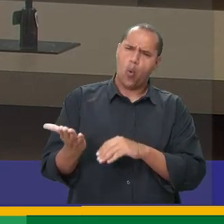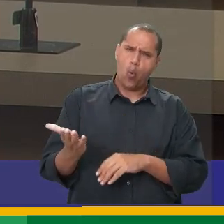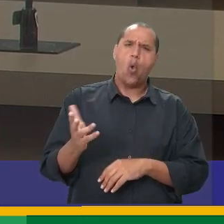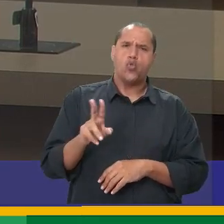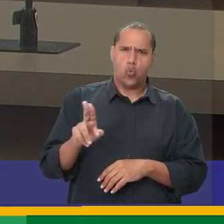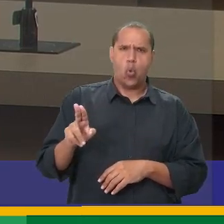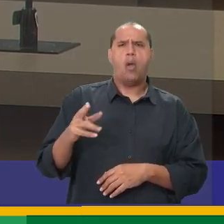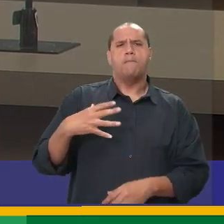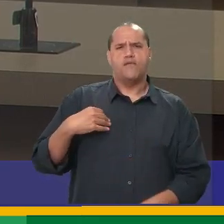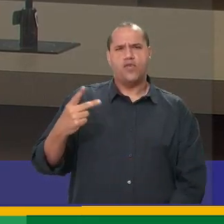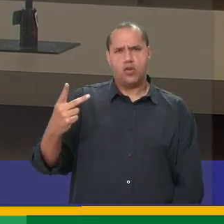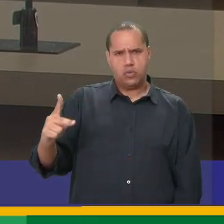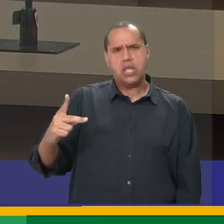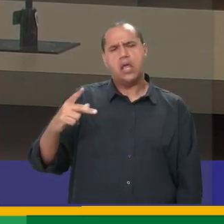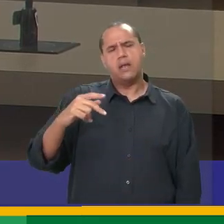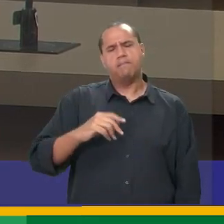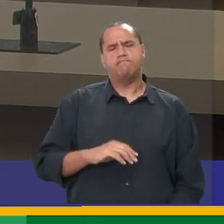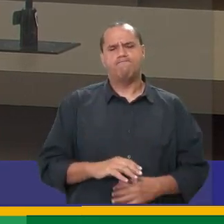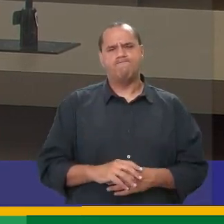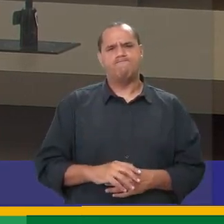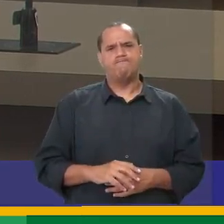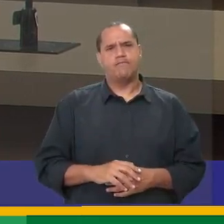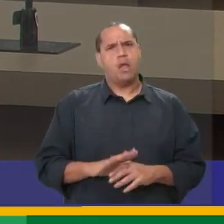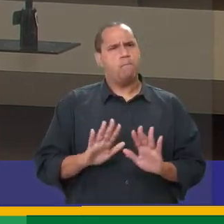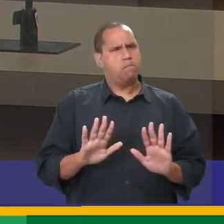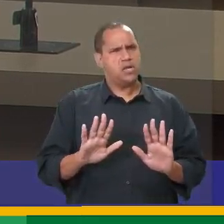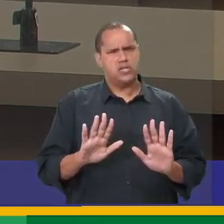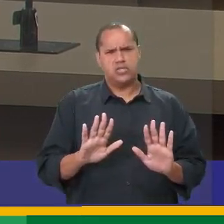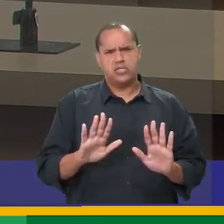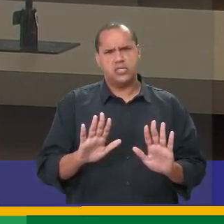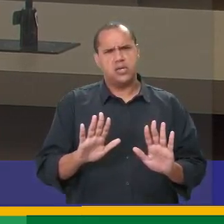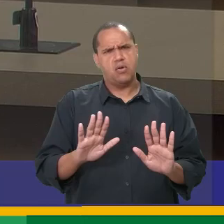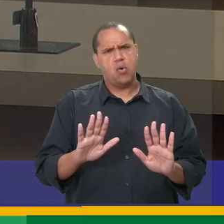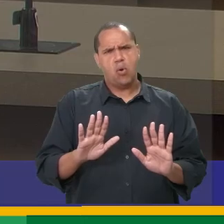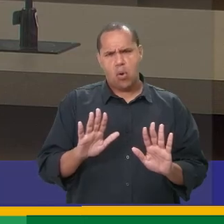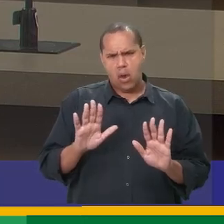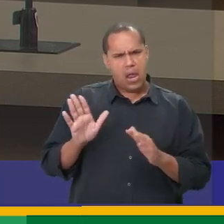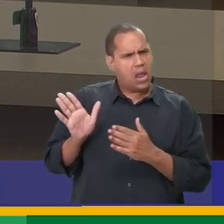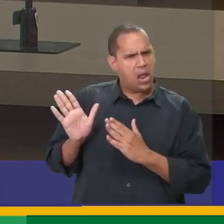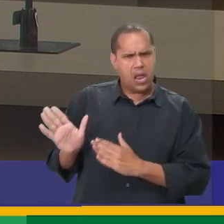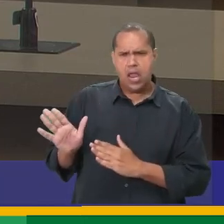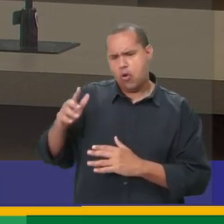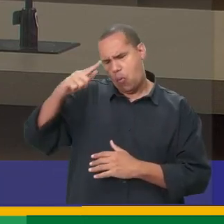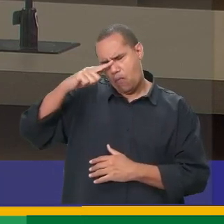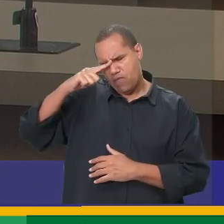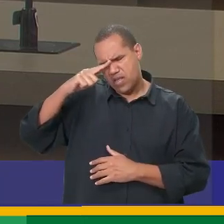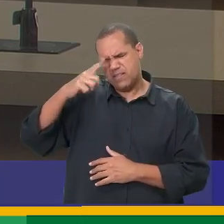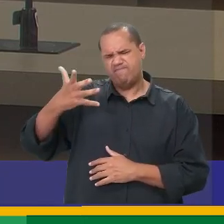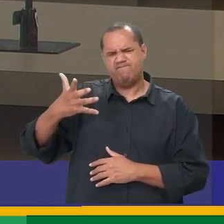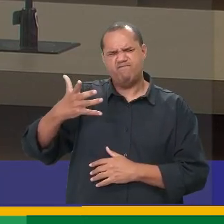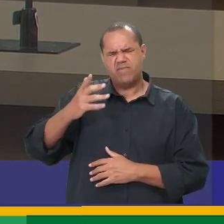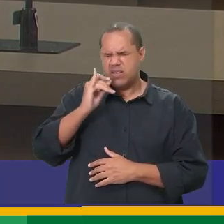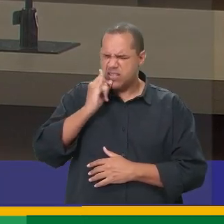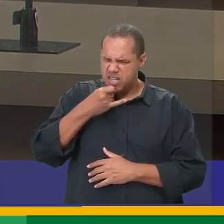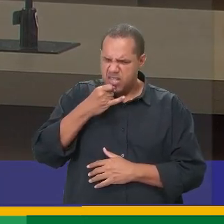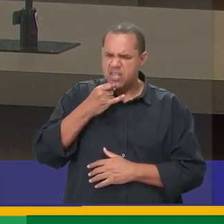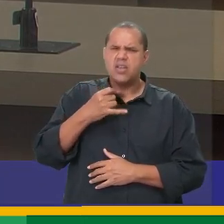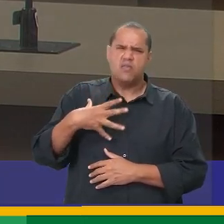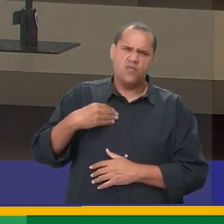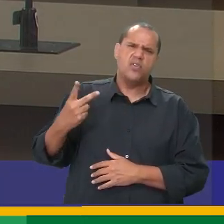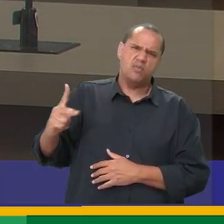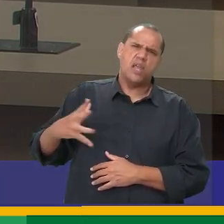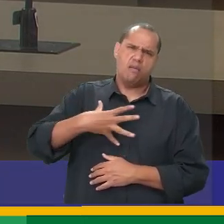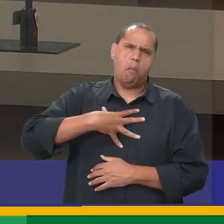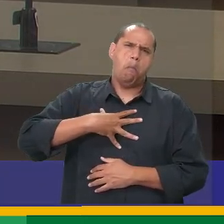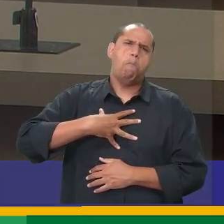tudo nas circunstâncias que foi É claro que eu não tô pedindo para um pai que perdeu um filho numa circunstância que foi dessa é fazer